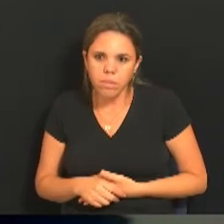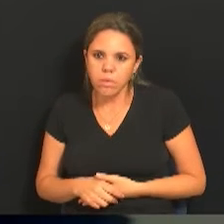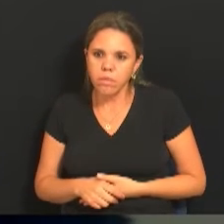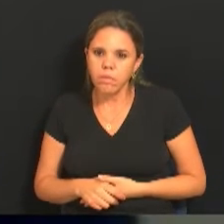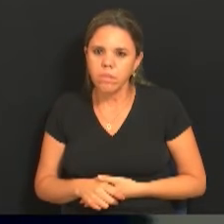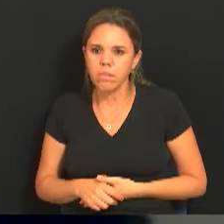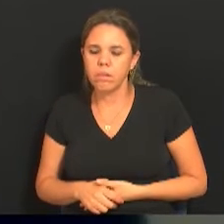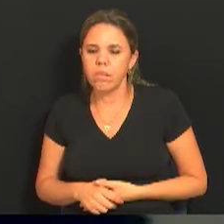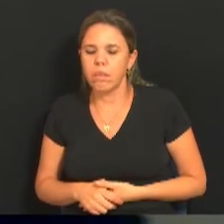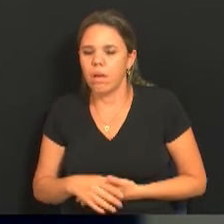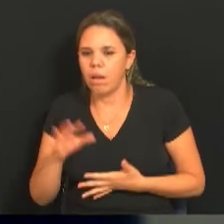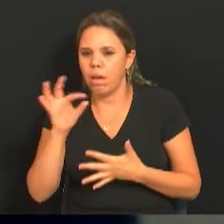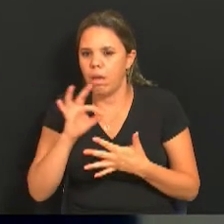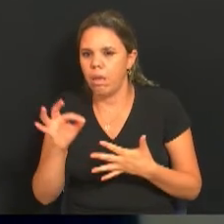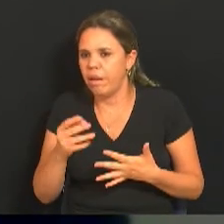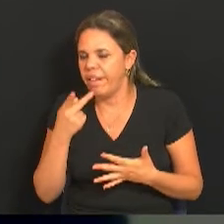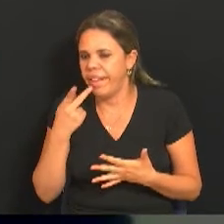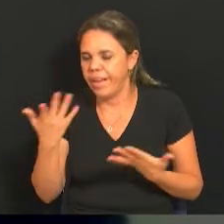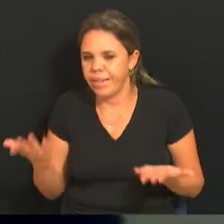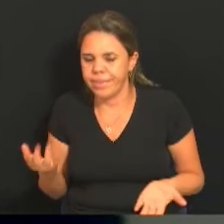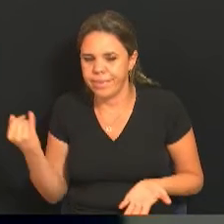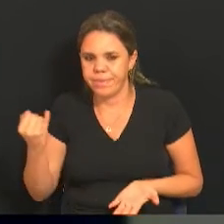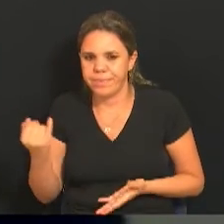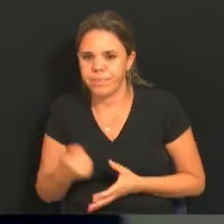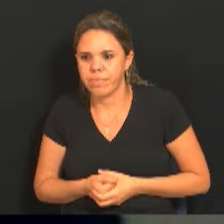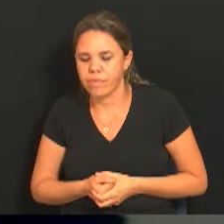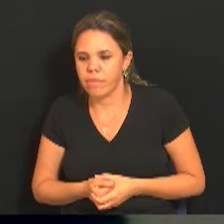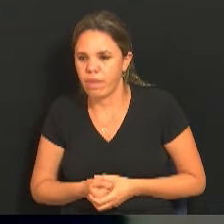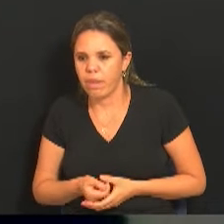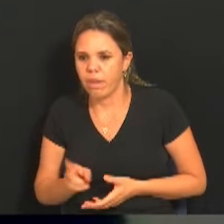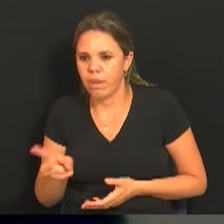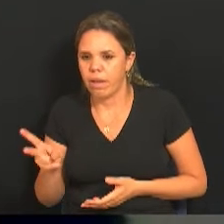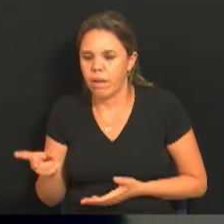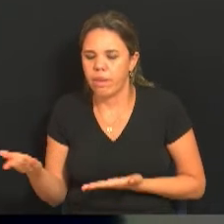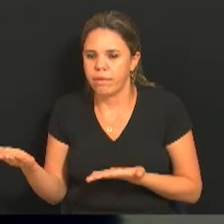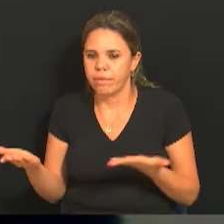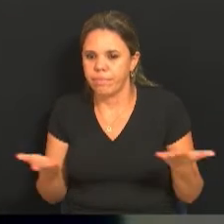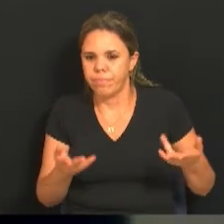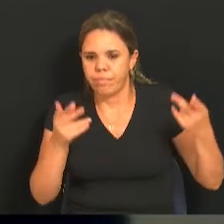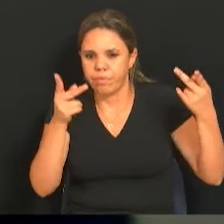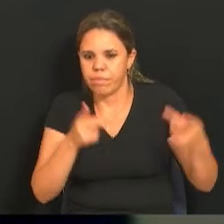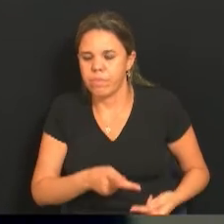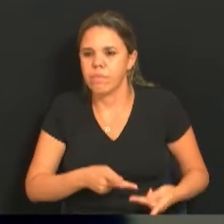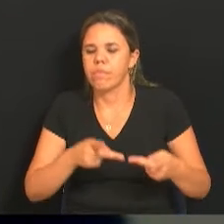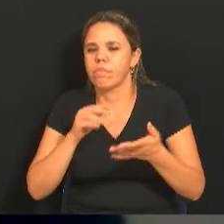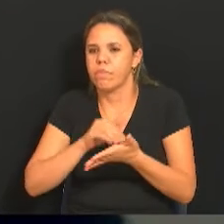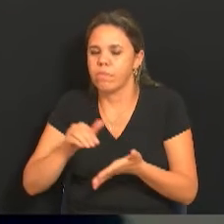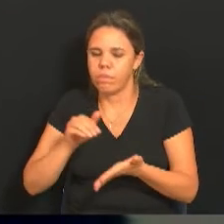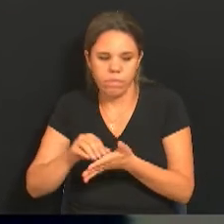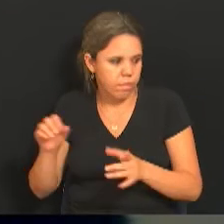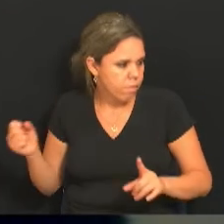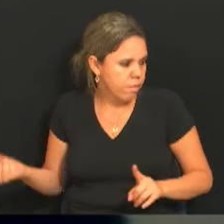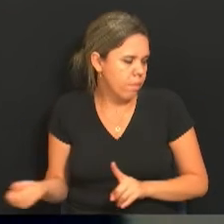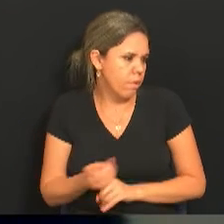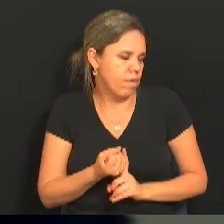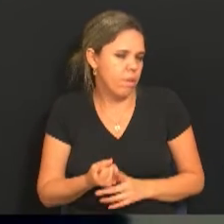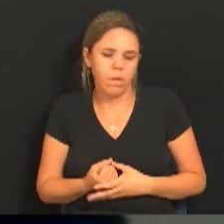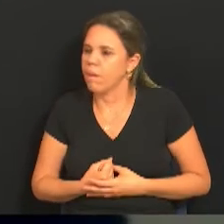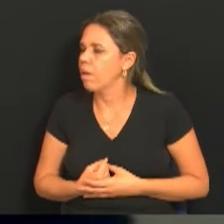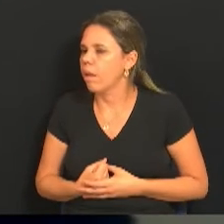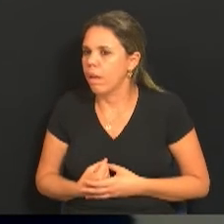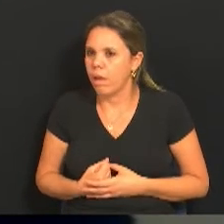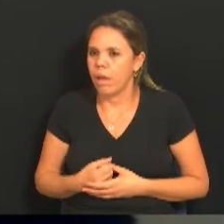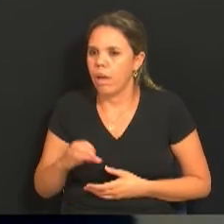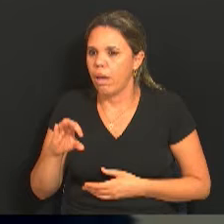foram citados, né? E também é importante que a gente sempre recebe convite, né, para a Secretaria de Assistência, né? E como a Cida